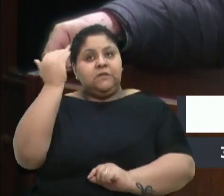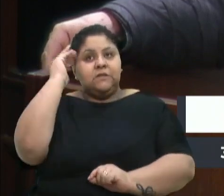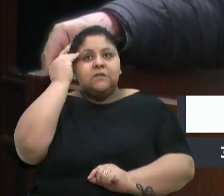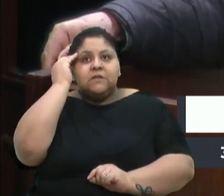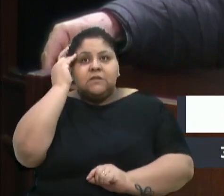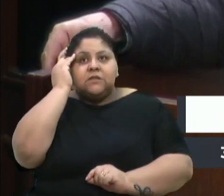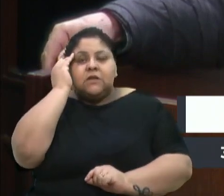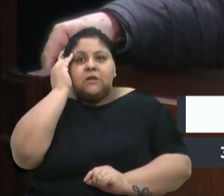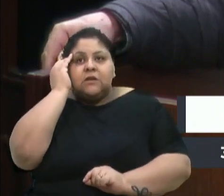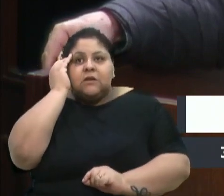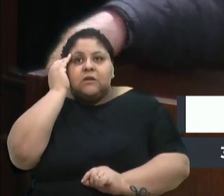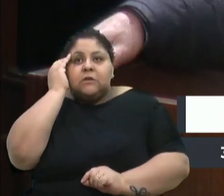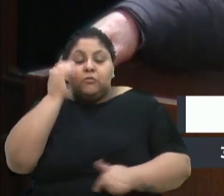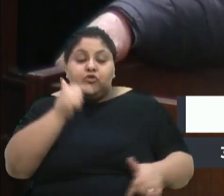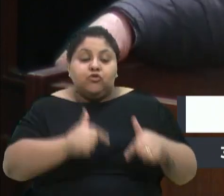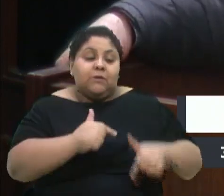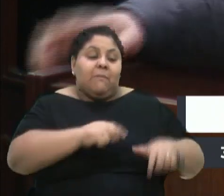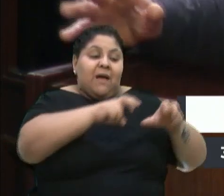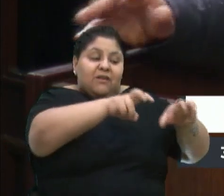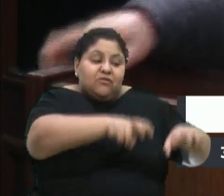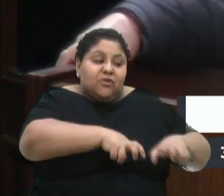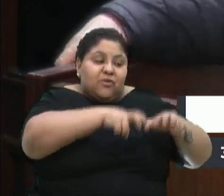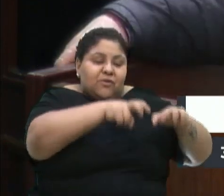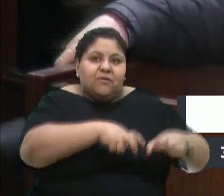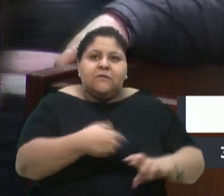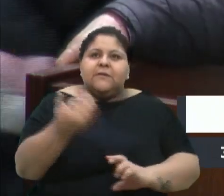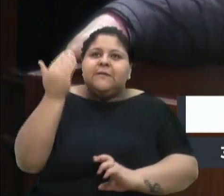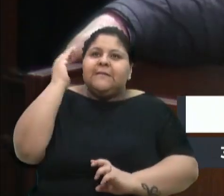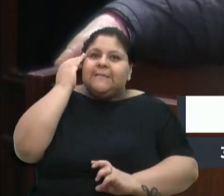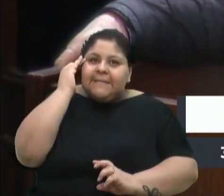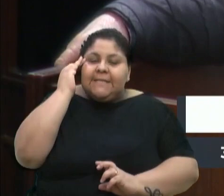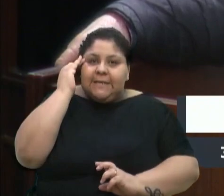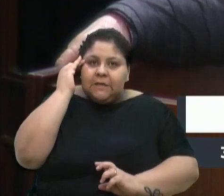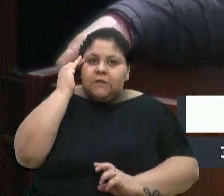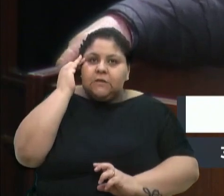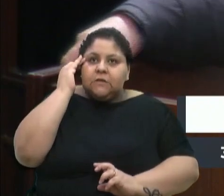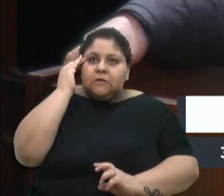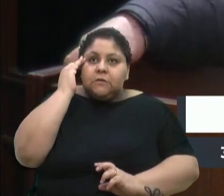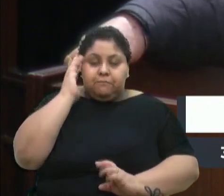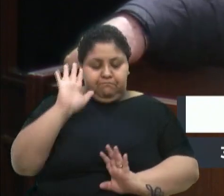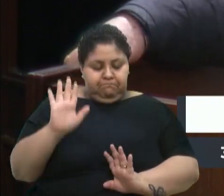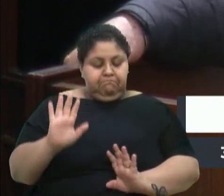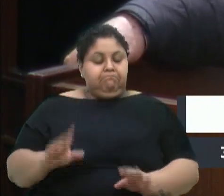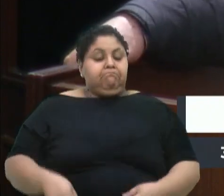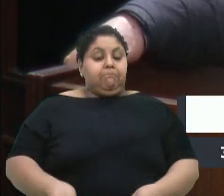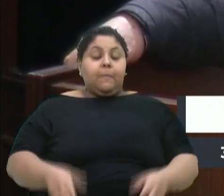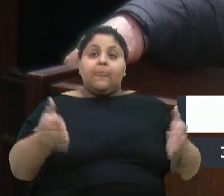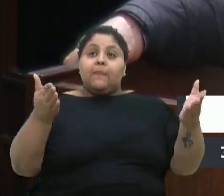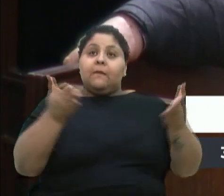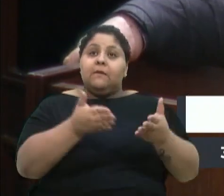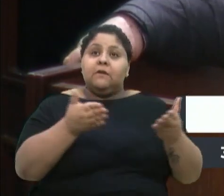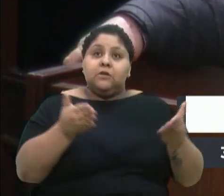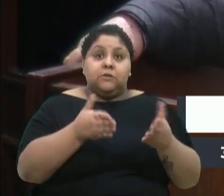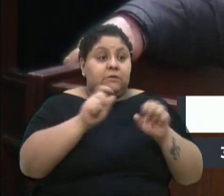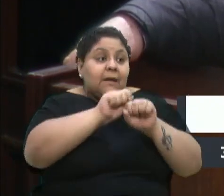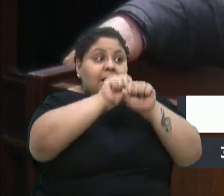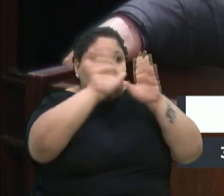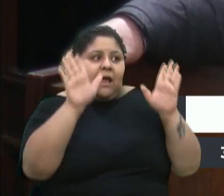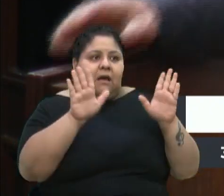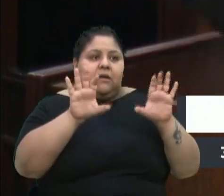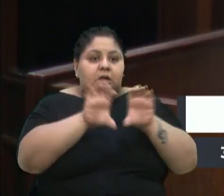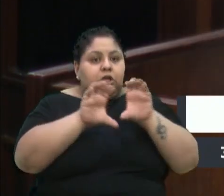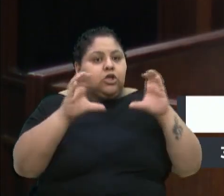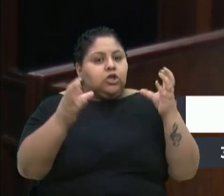ser agricultor entendesse, vereador Sandro. Hoje, vou deixar bem claro,